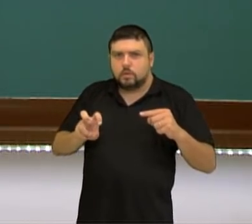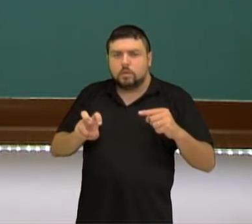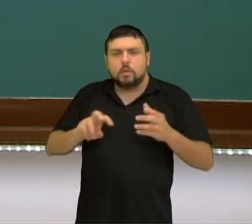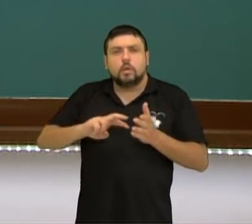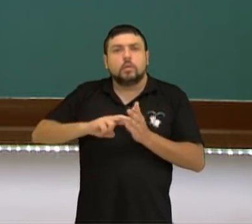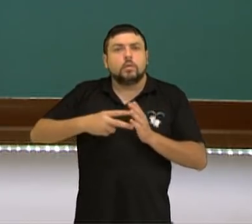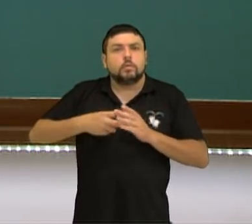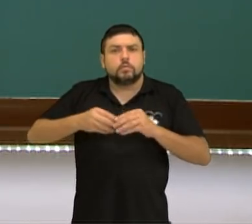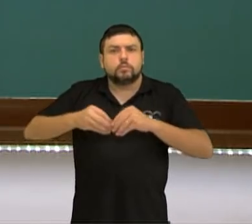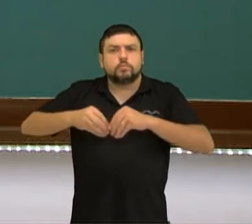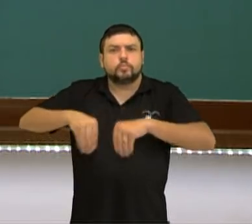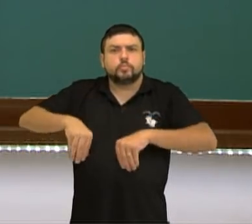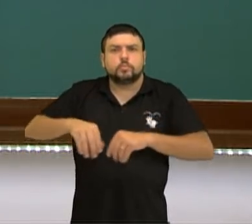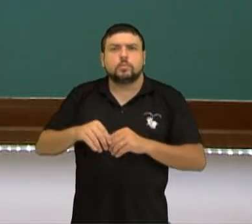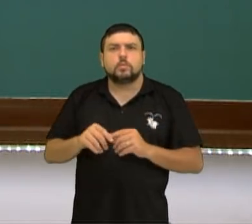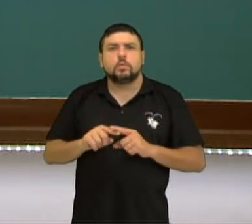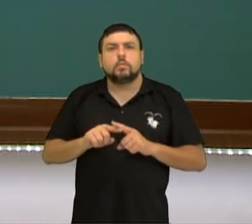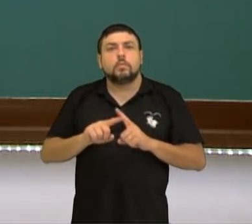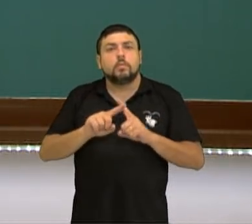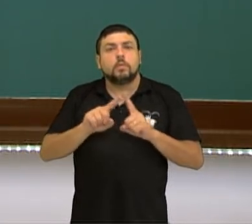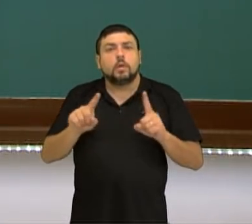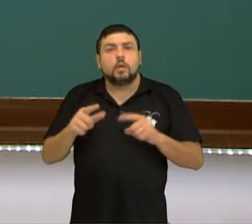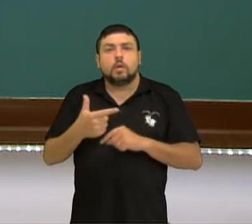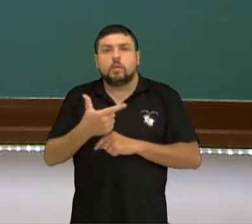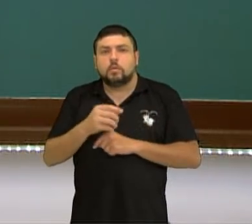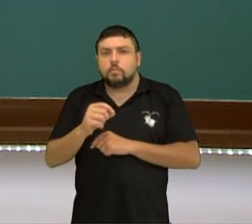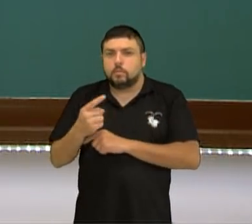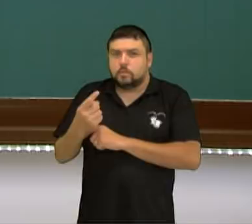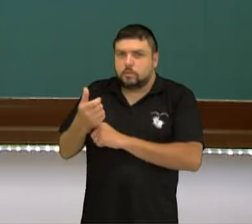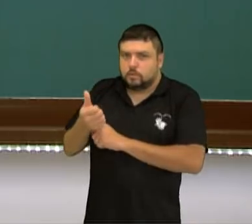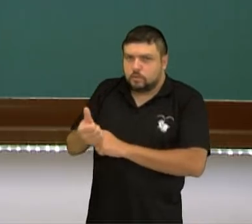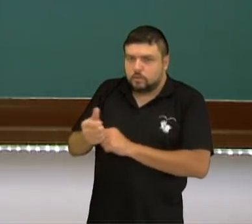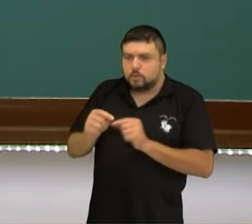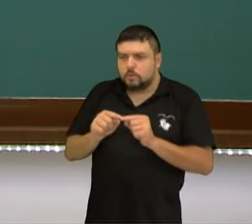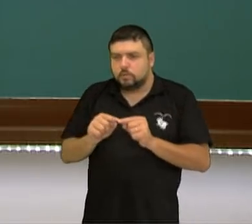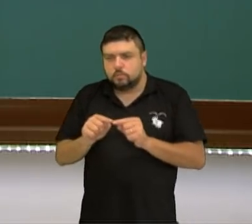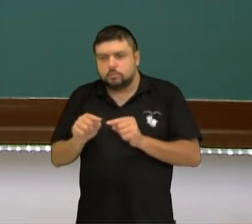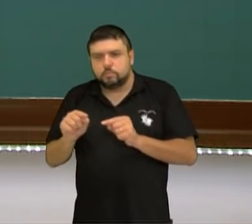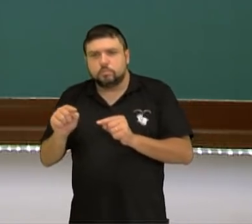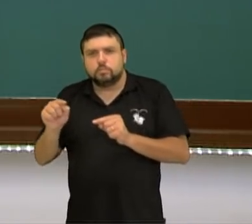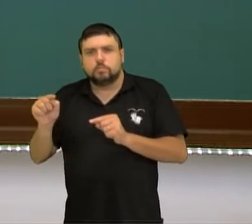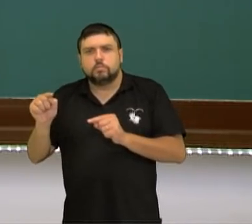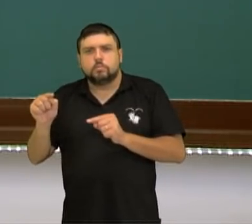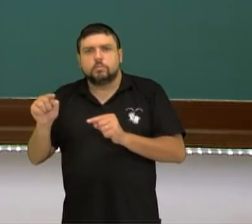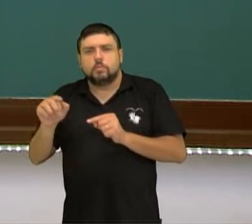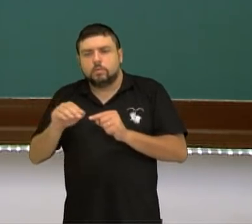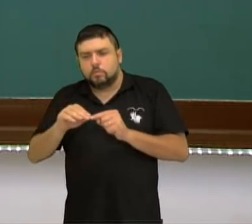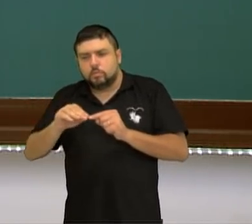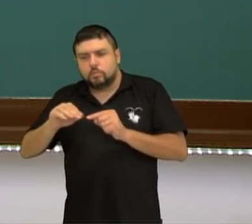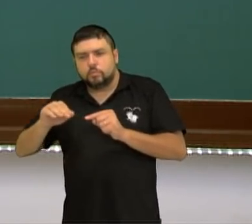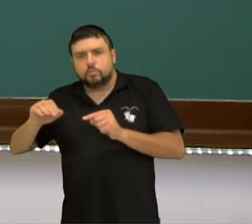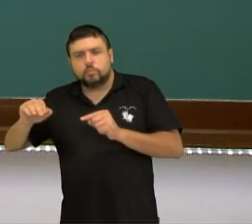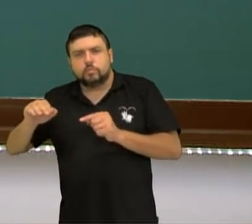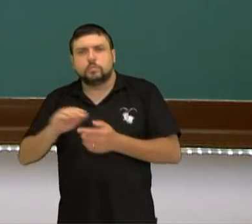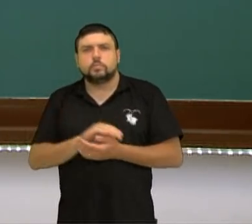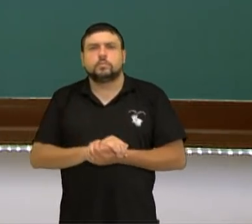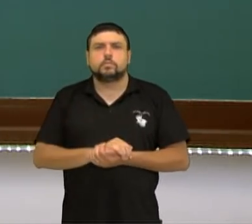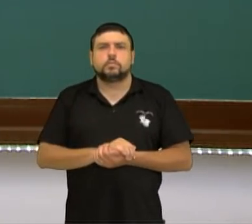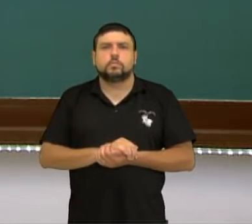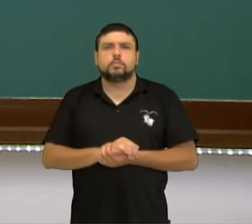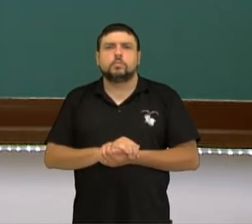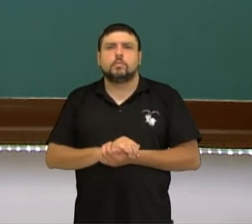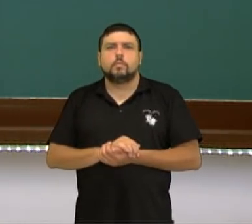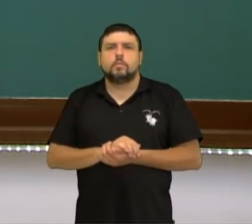prejuízo. No entanto, 2016 já mostrou uma certa estabilidade, né? Então, através